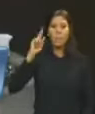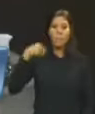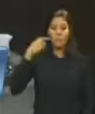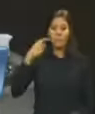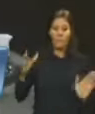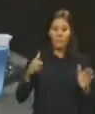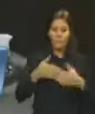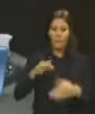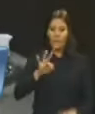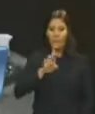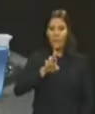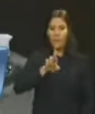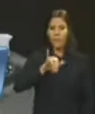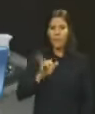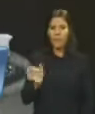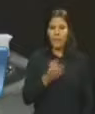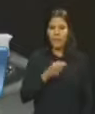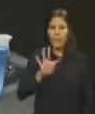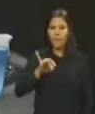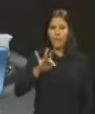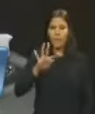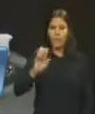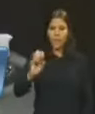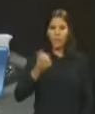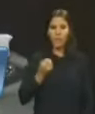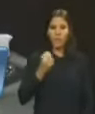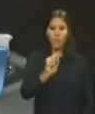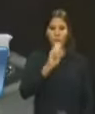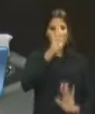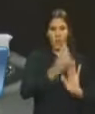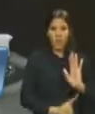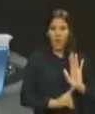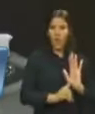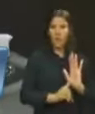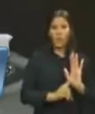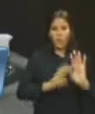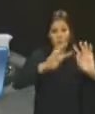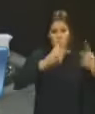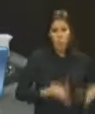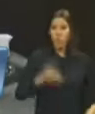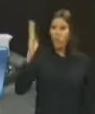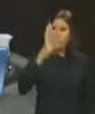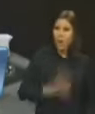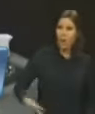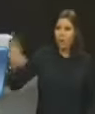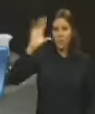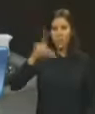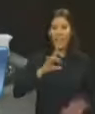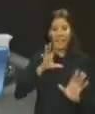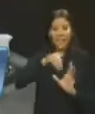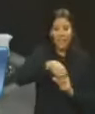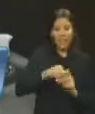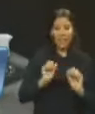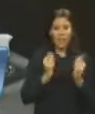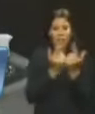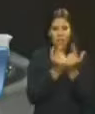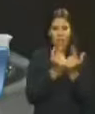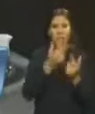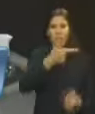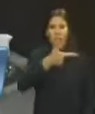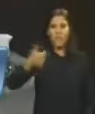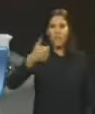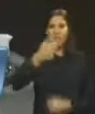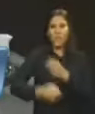das experiências mais bonitas de defesa de direitos humanos que o Brasil tem, sediado na Assembleia Legislativa do Estado do Ceará há 21 anos,